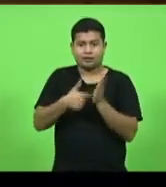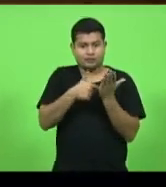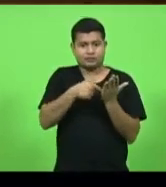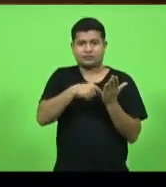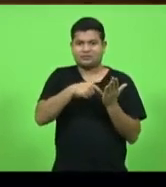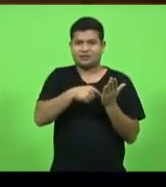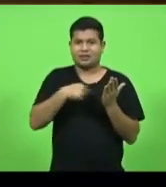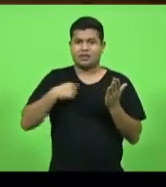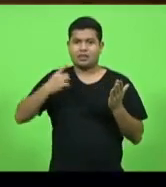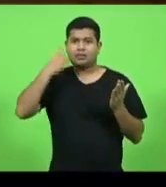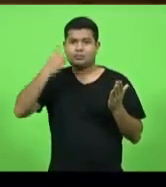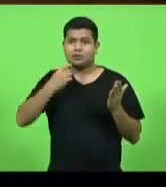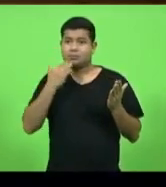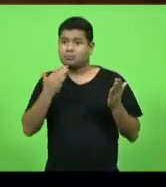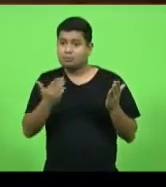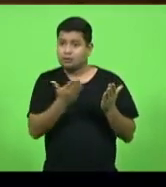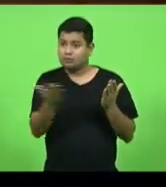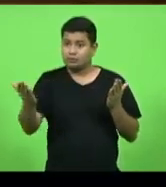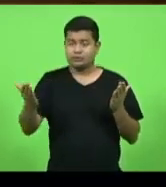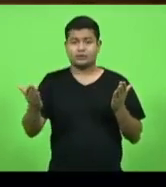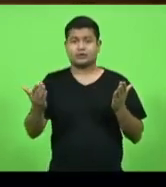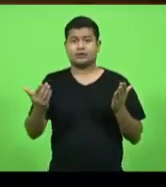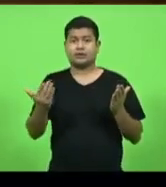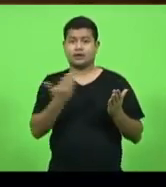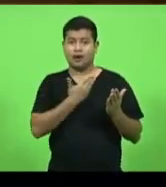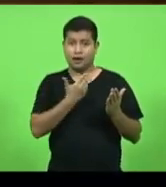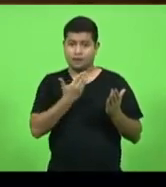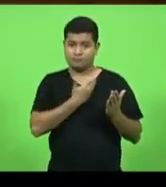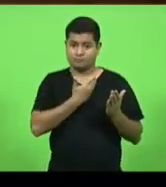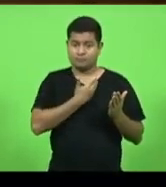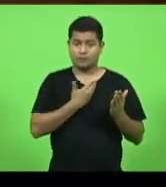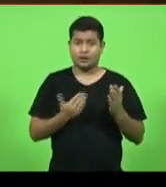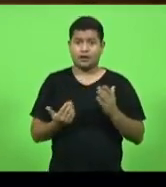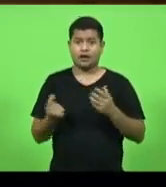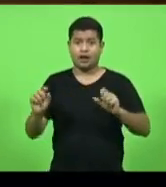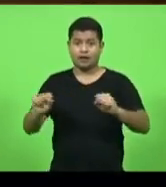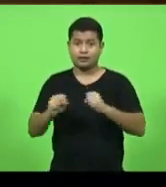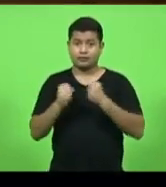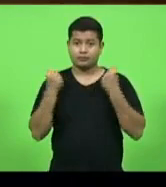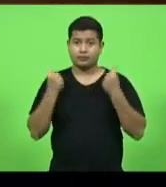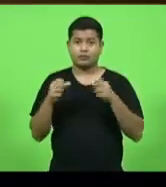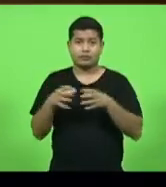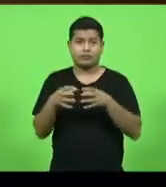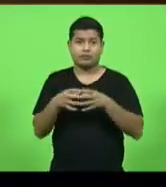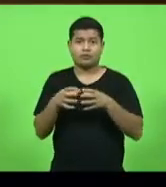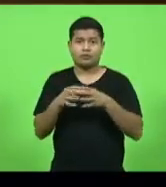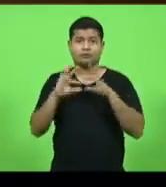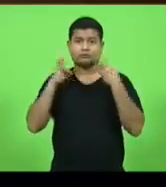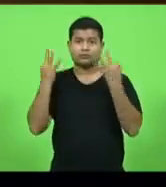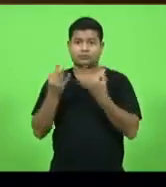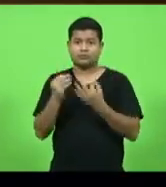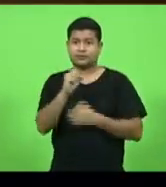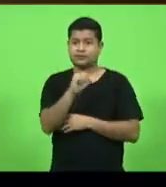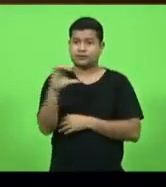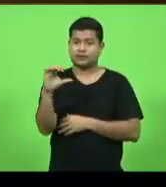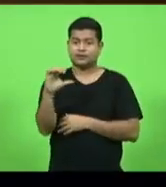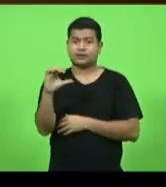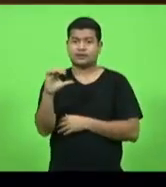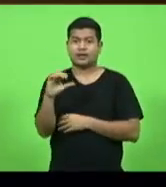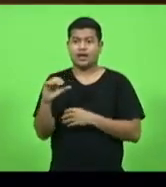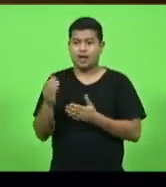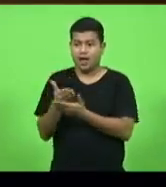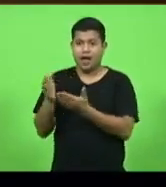deputados, peço ajuda dos senhores hoje na defesa de um grupo de famílias catarinenses, as famílias